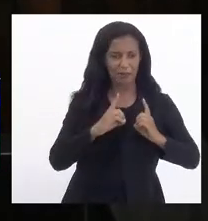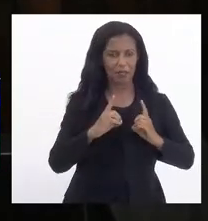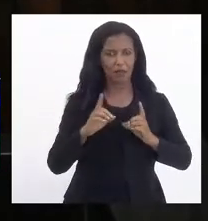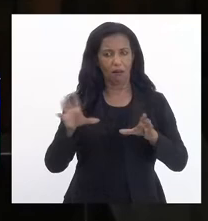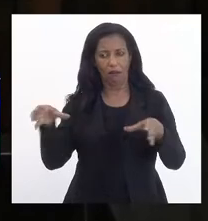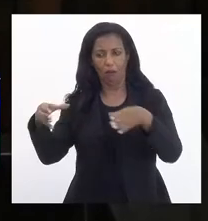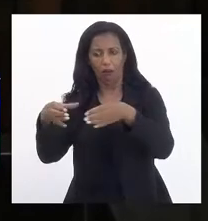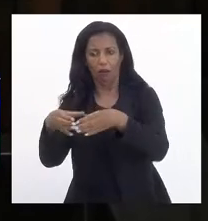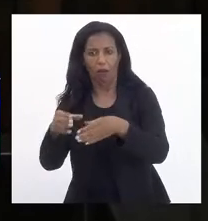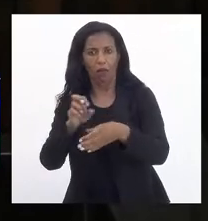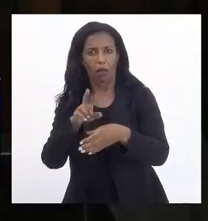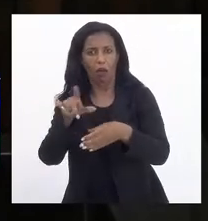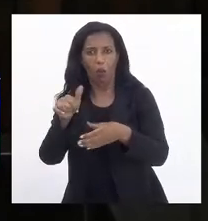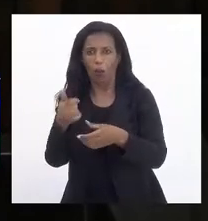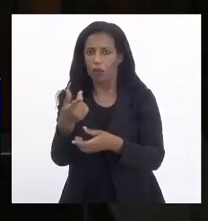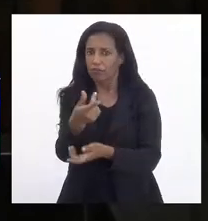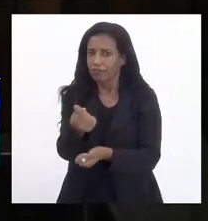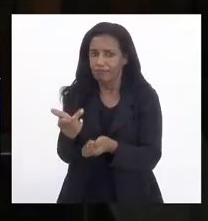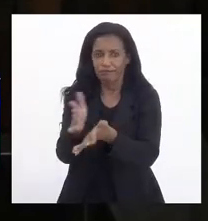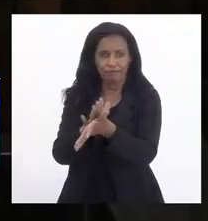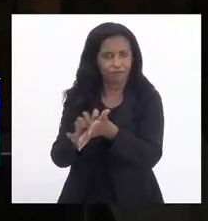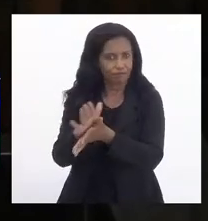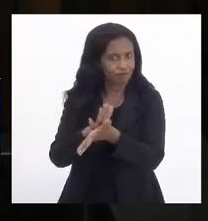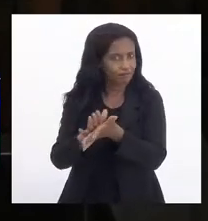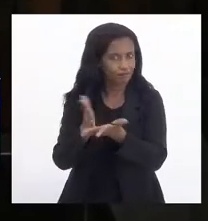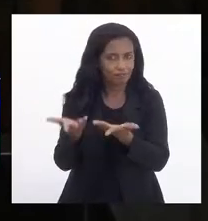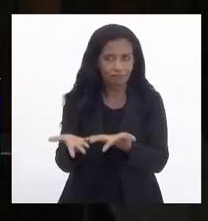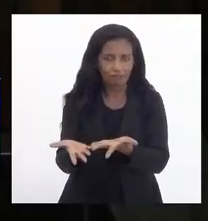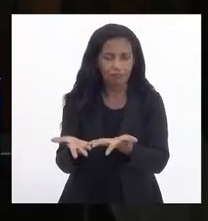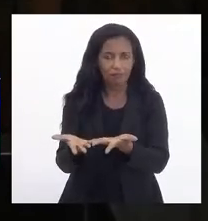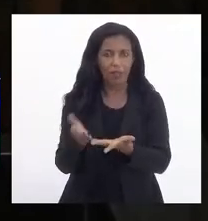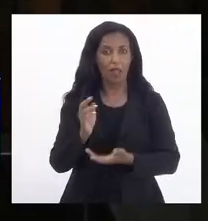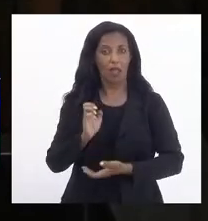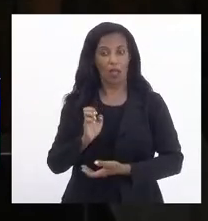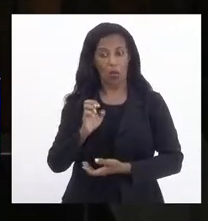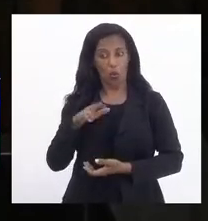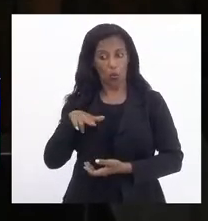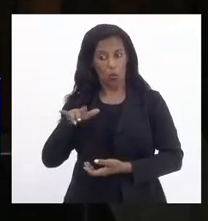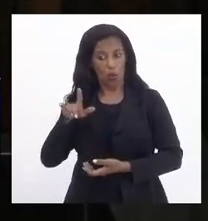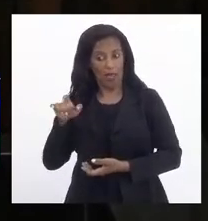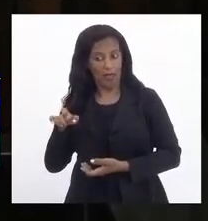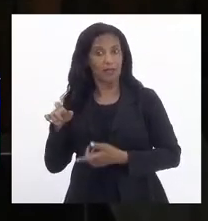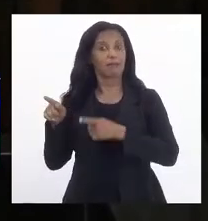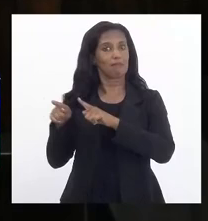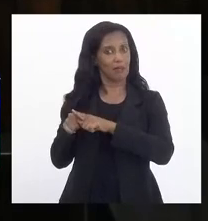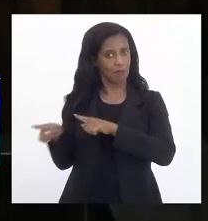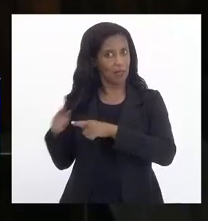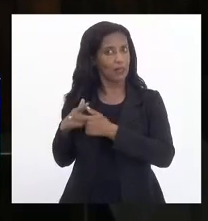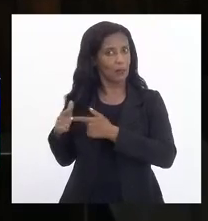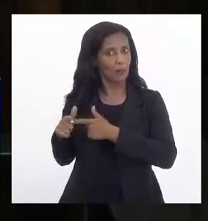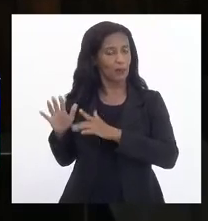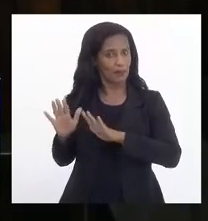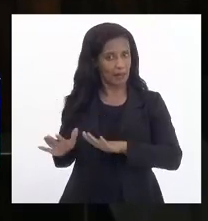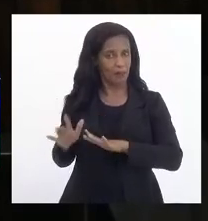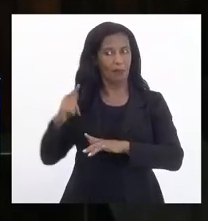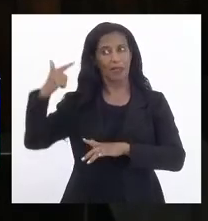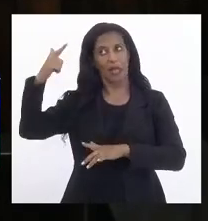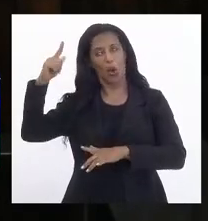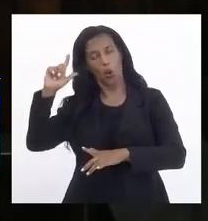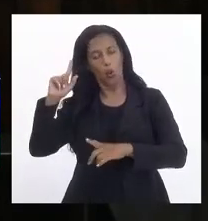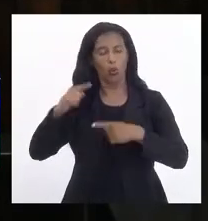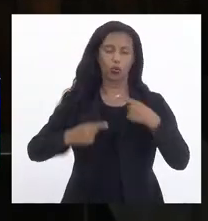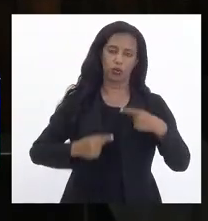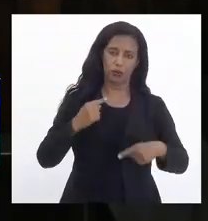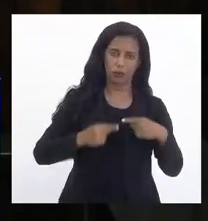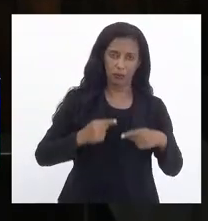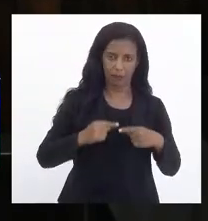destacar. A UENF também tem sofrido muito, não tanto como a UESO, mas esse é um debate necessário que a gente vai ter que fazer nessa casa aqui o mais